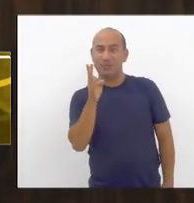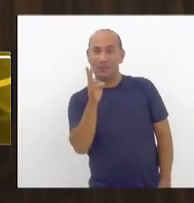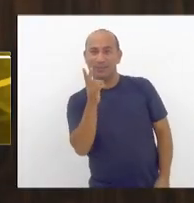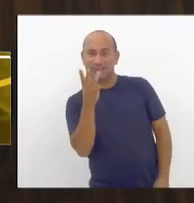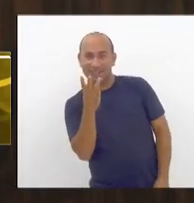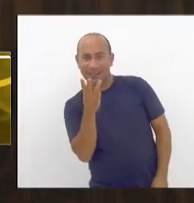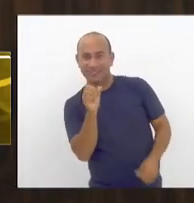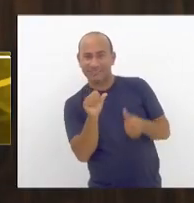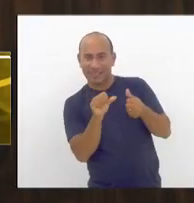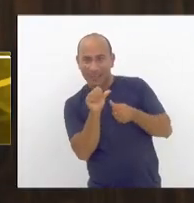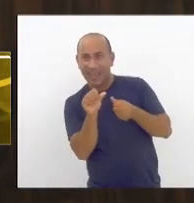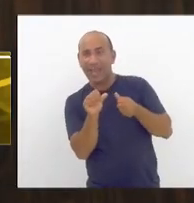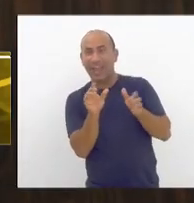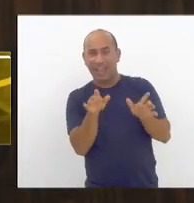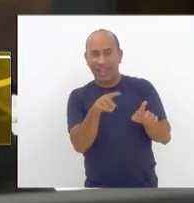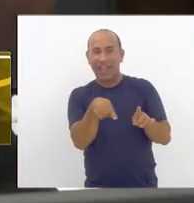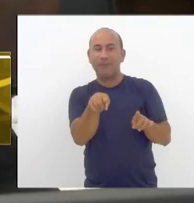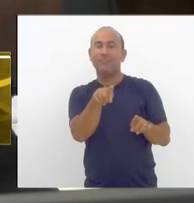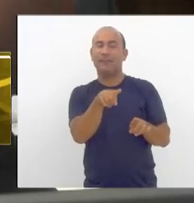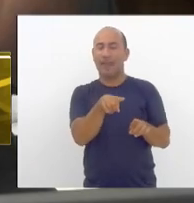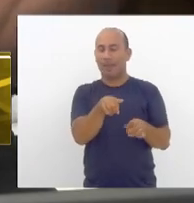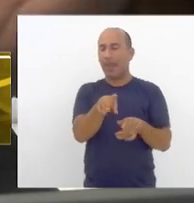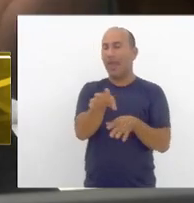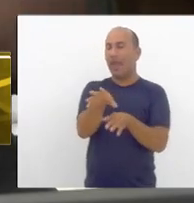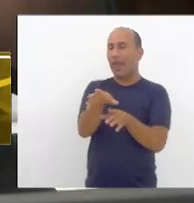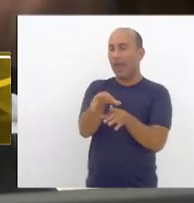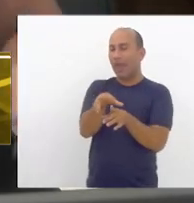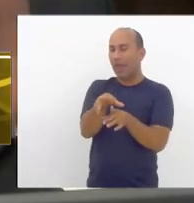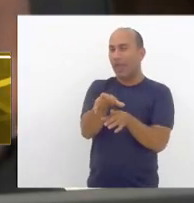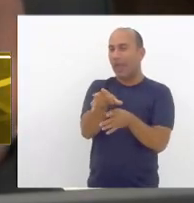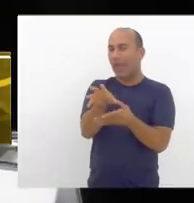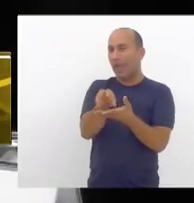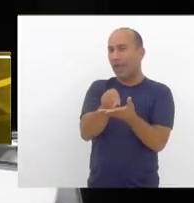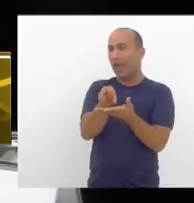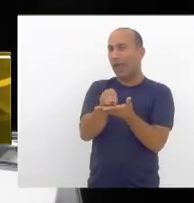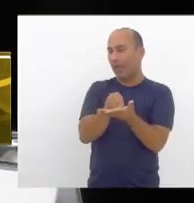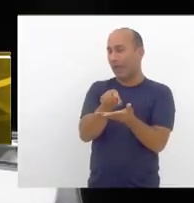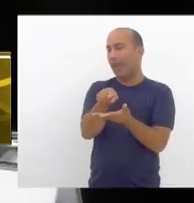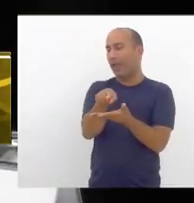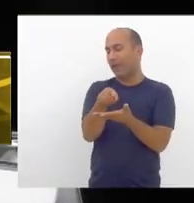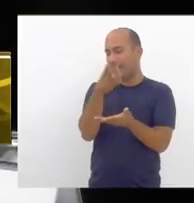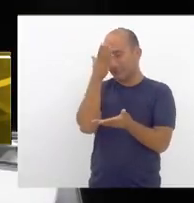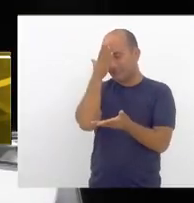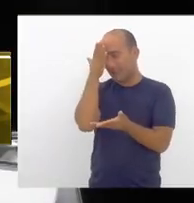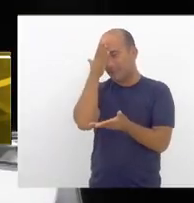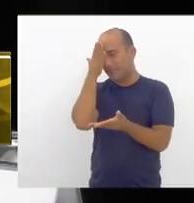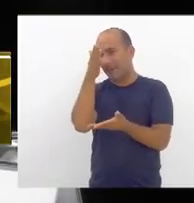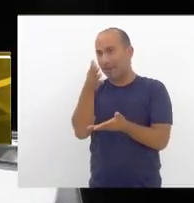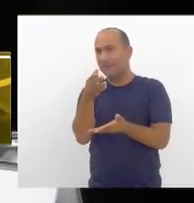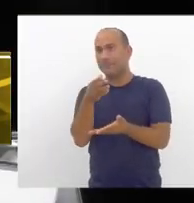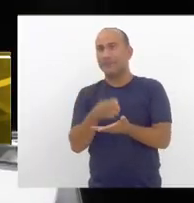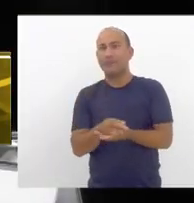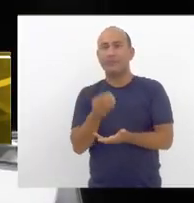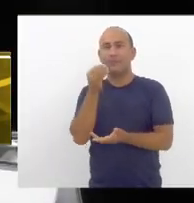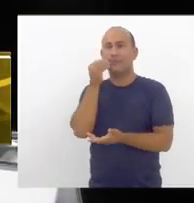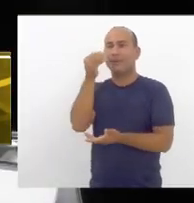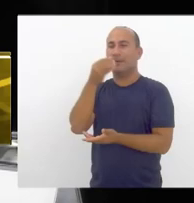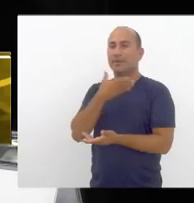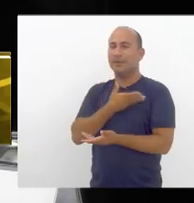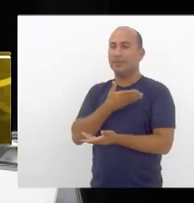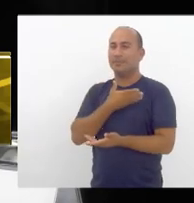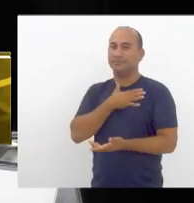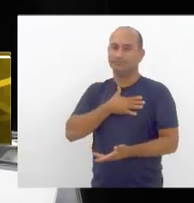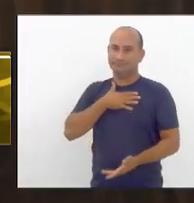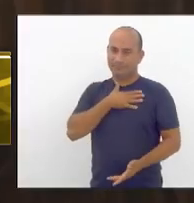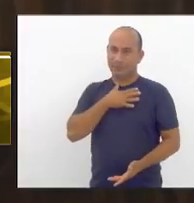Ah então foi foi de você que ele puxou isso aqui né tô sabendo um beijo meu amigo querido nesse